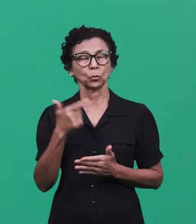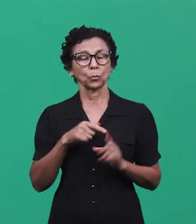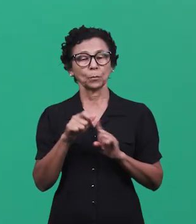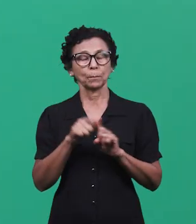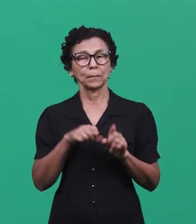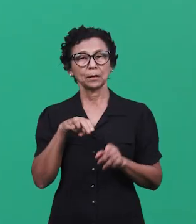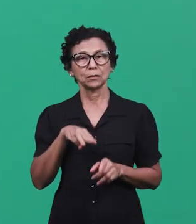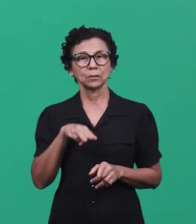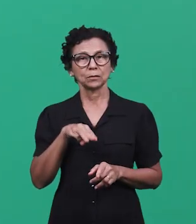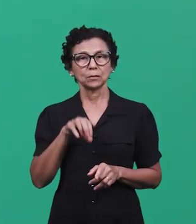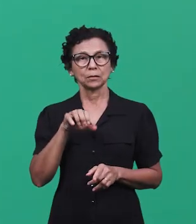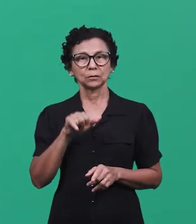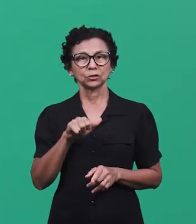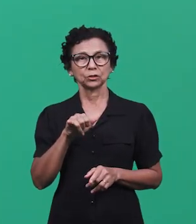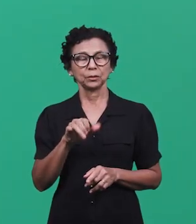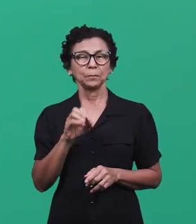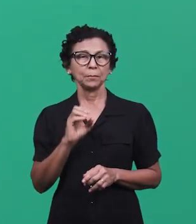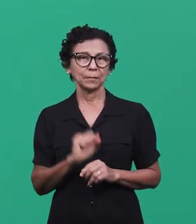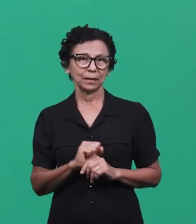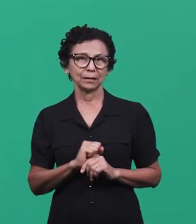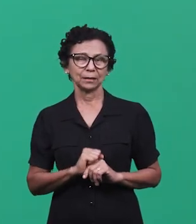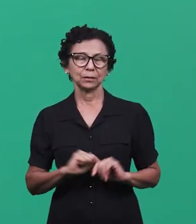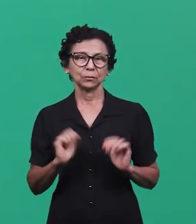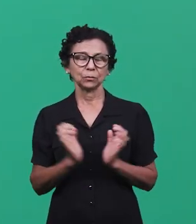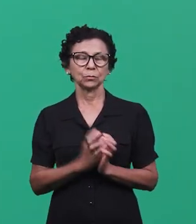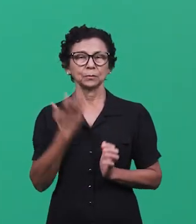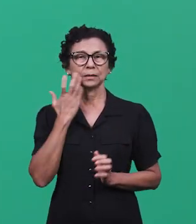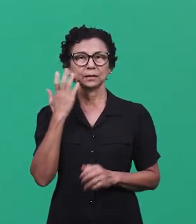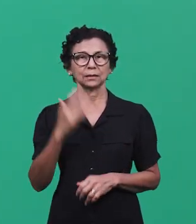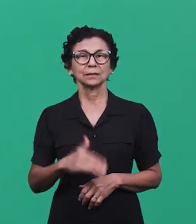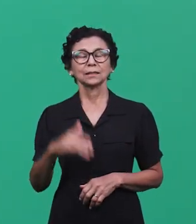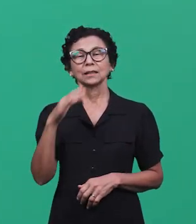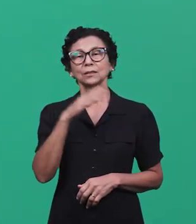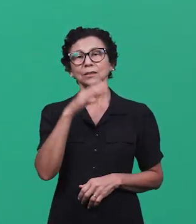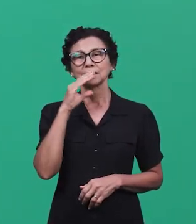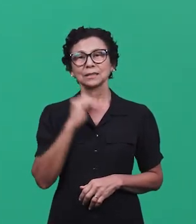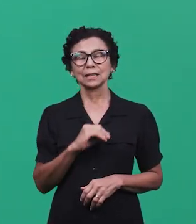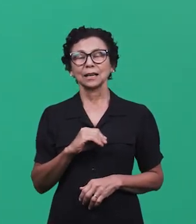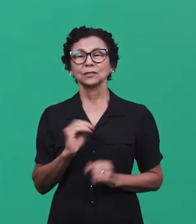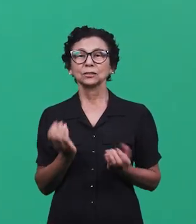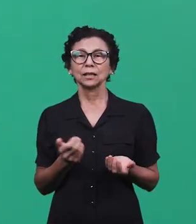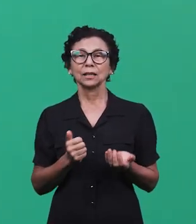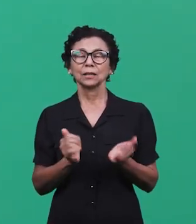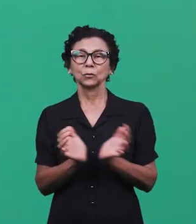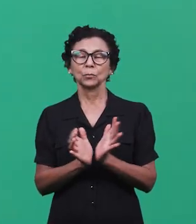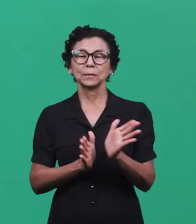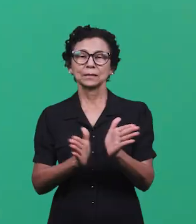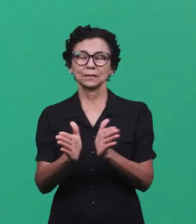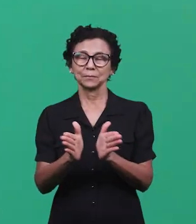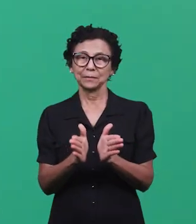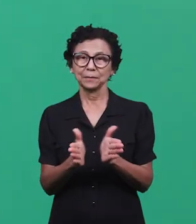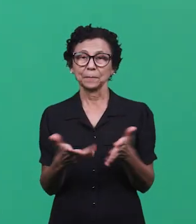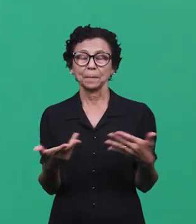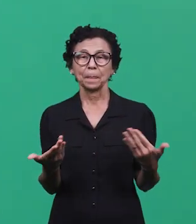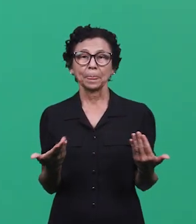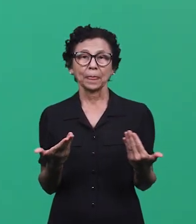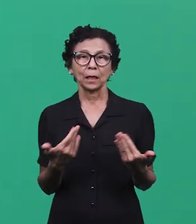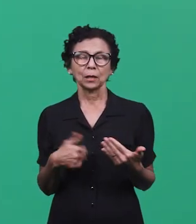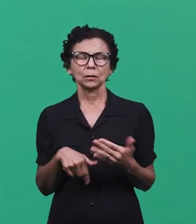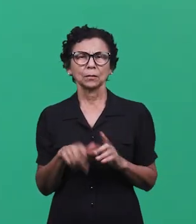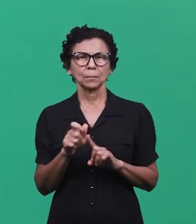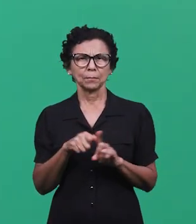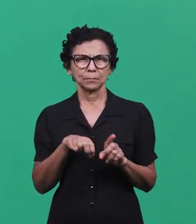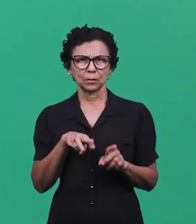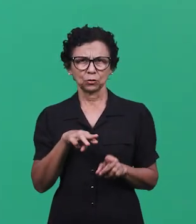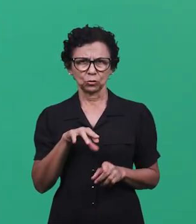maio, em especial pensando nas crianças e adolescentes da acessibilidade. A aula do